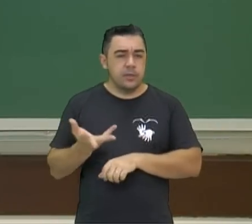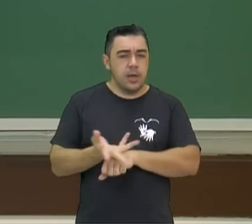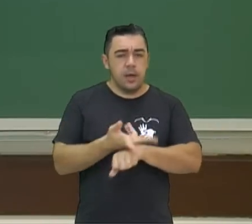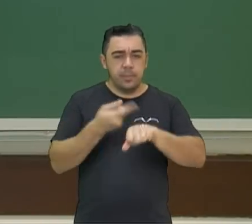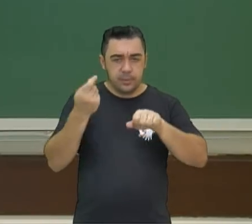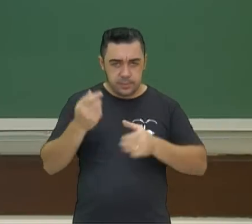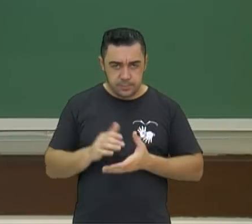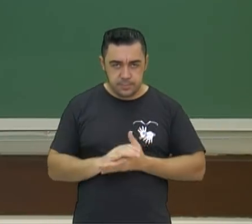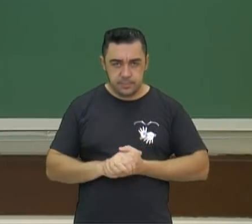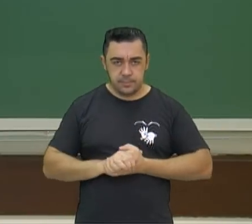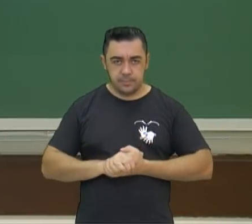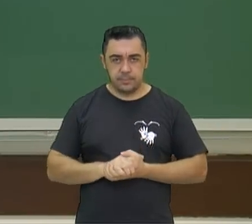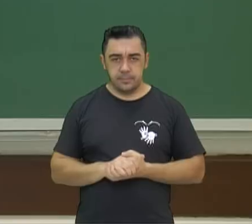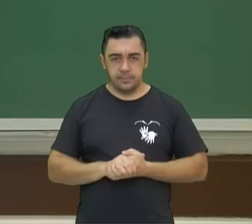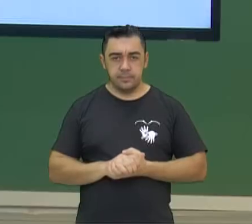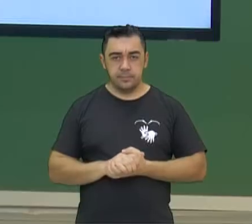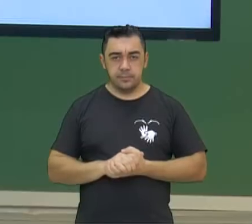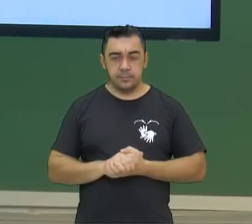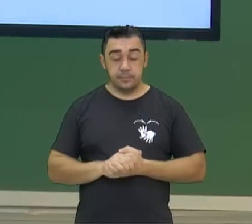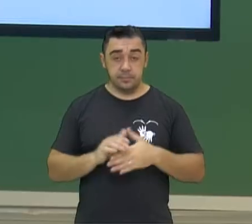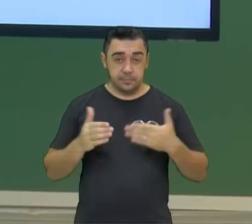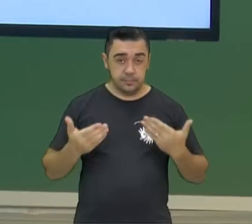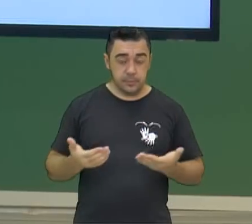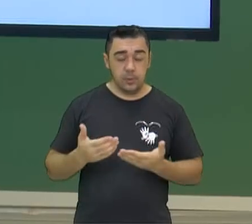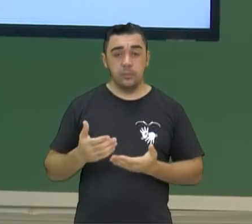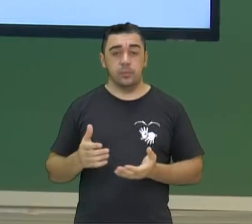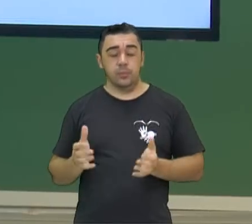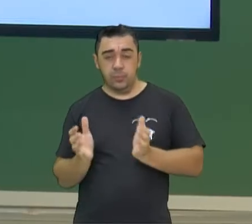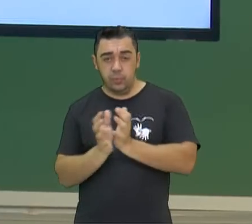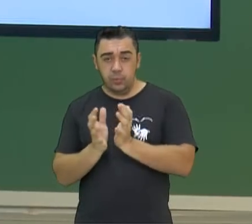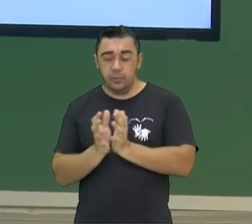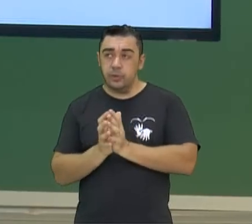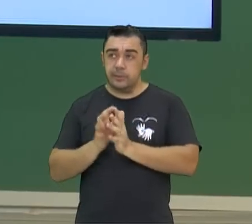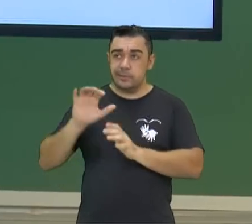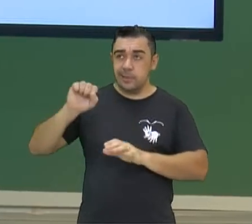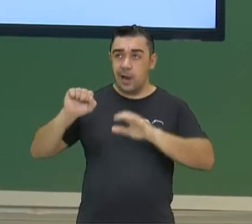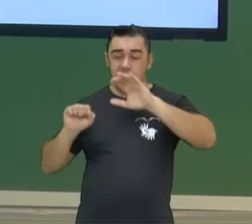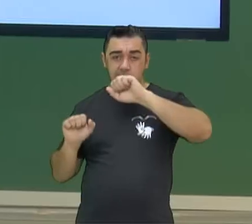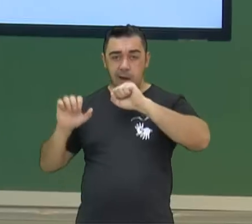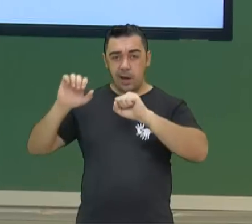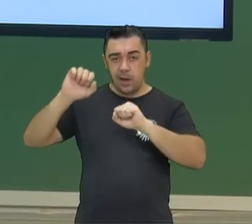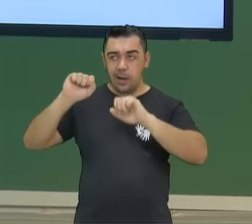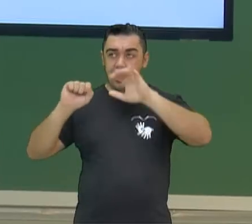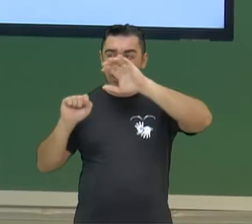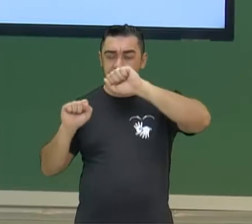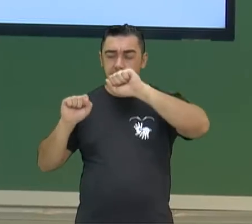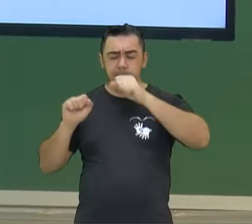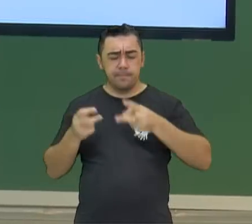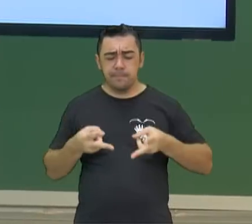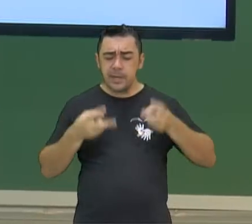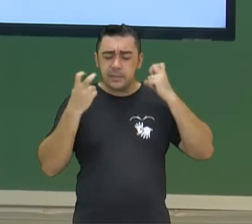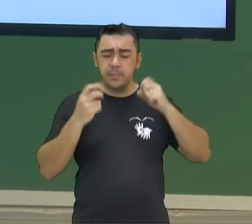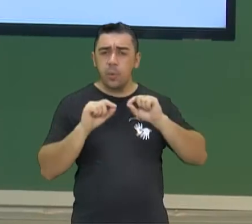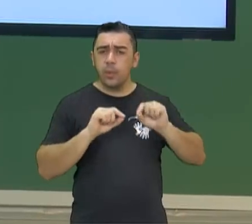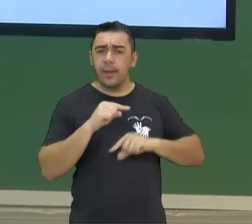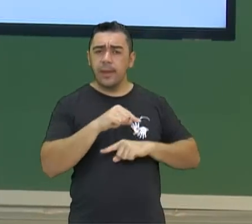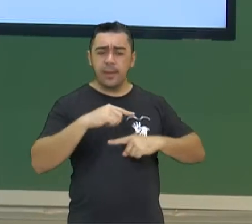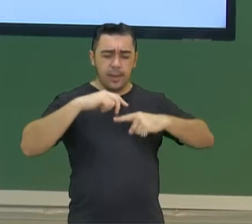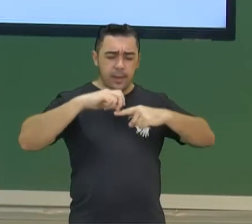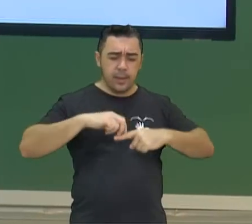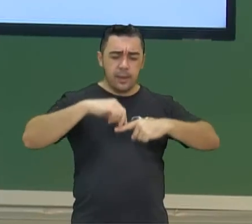certo? Então, os escaladores perceberam que essa prática melhorava o equilíbrio e a postura,